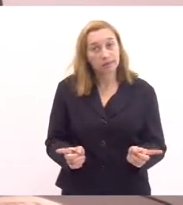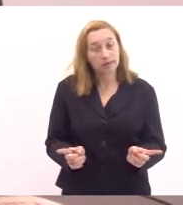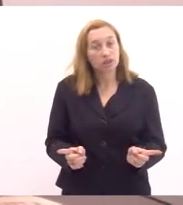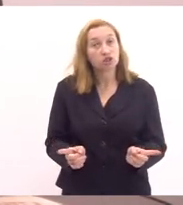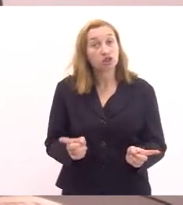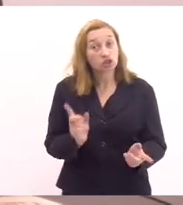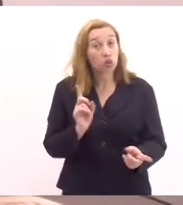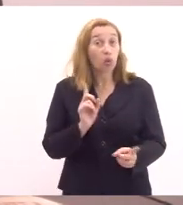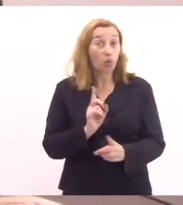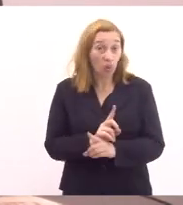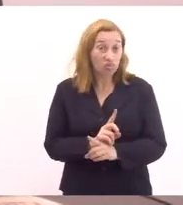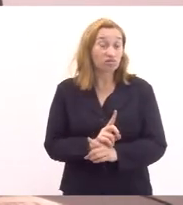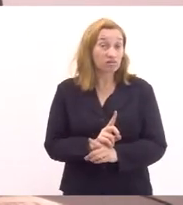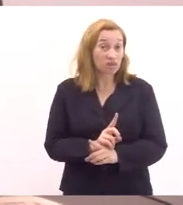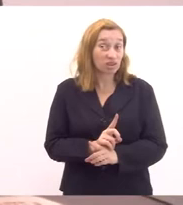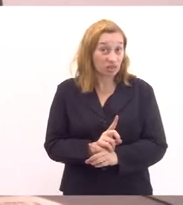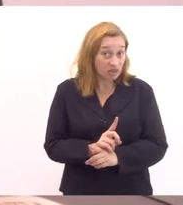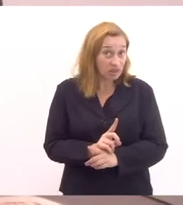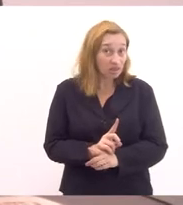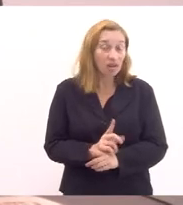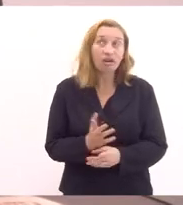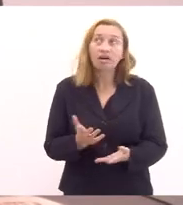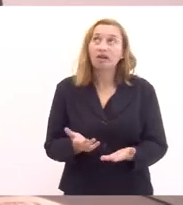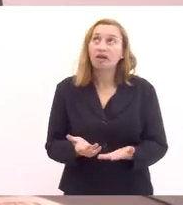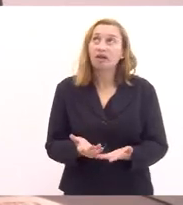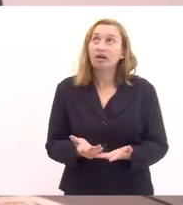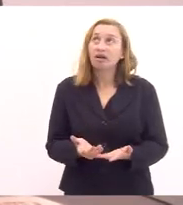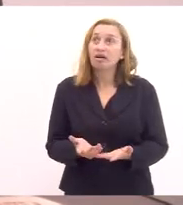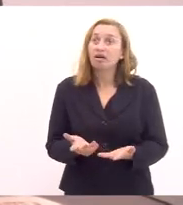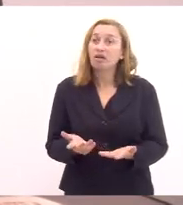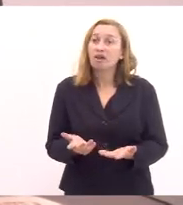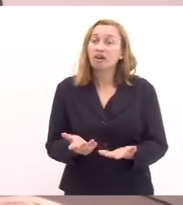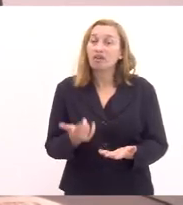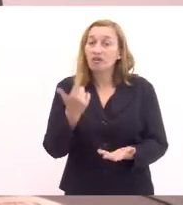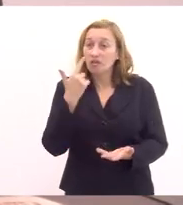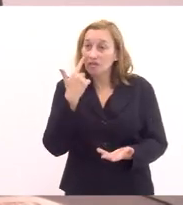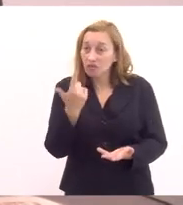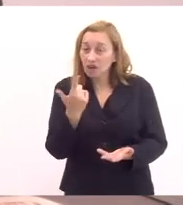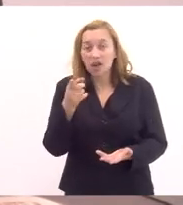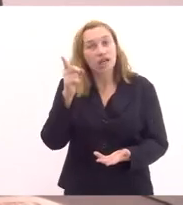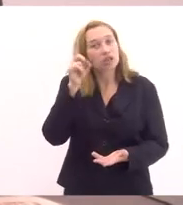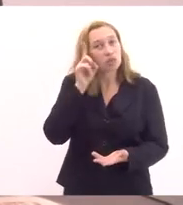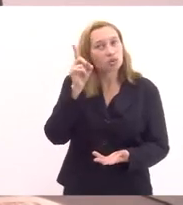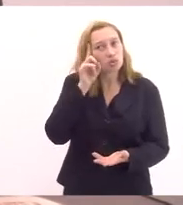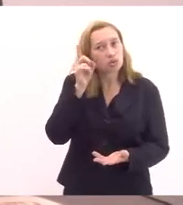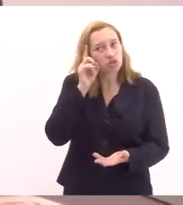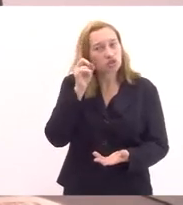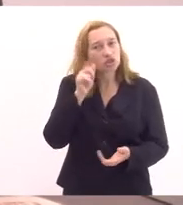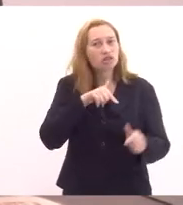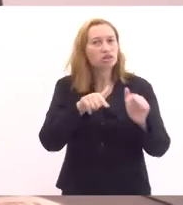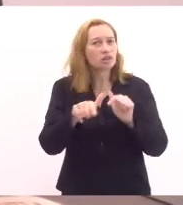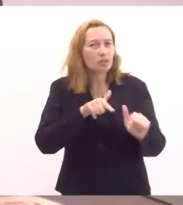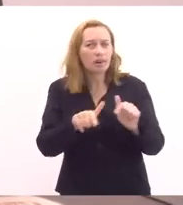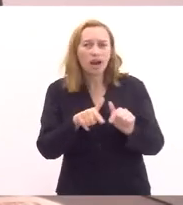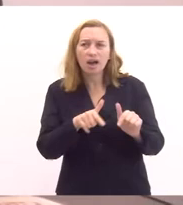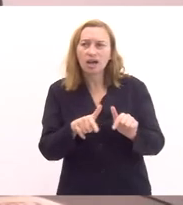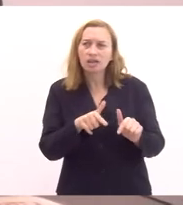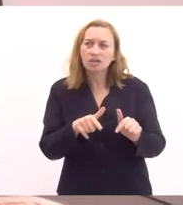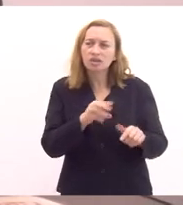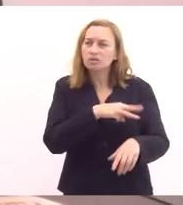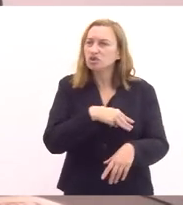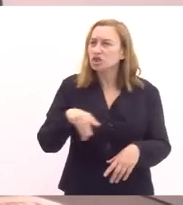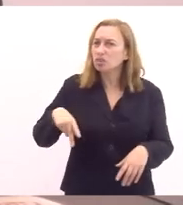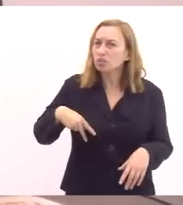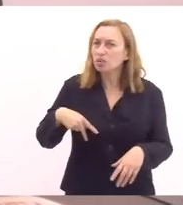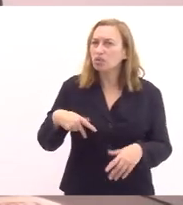debate né a gente ainda se encontra a gente constata no nosso dia a dia né da atuação do